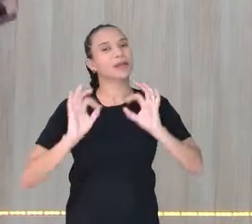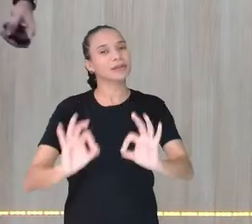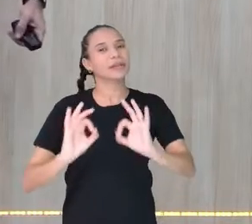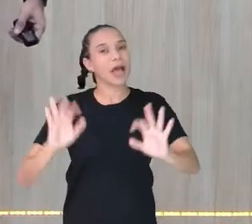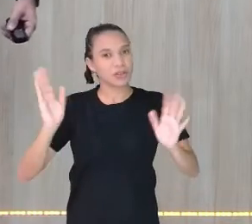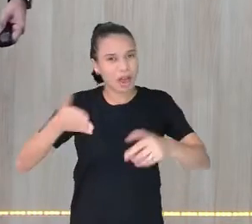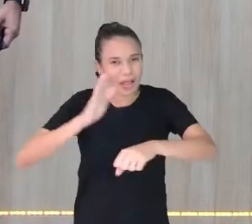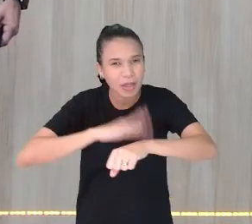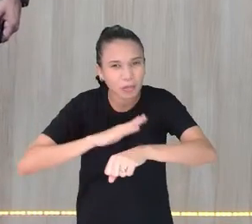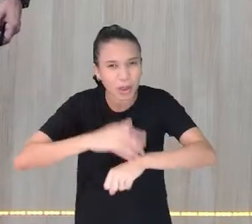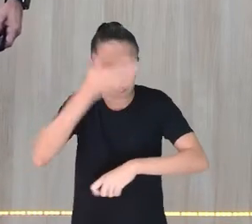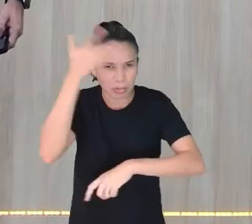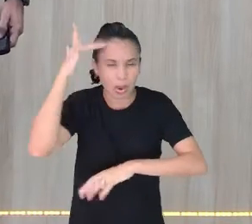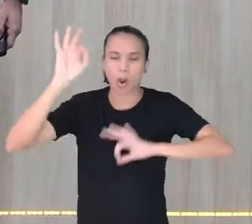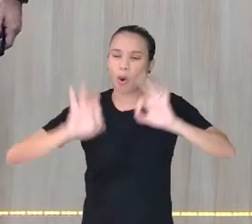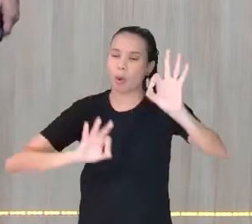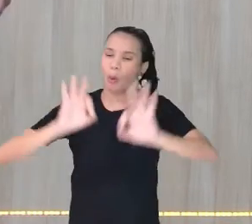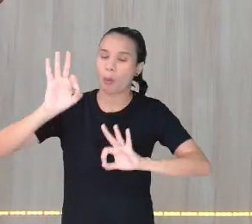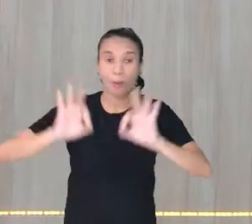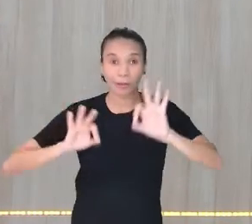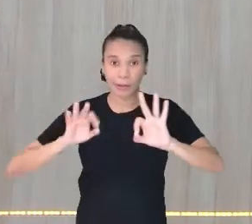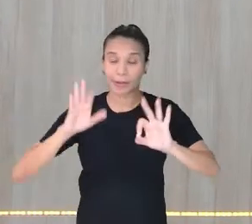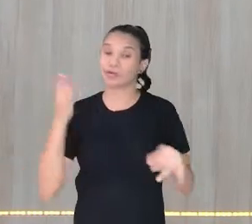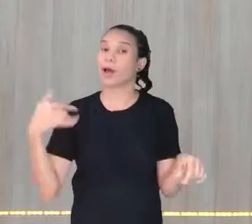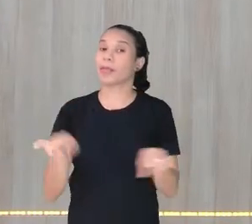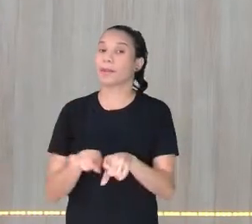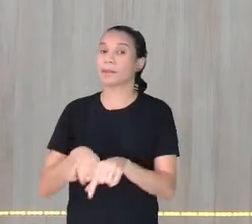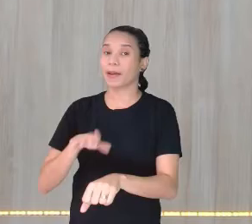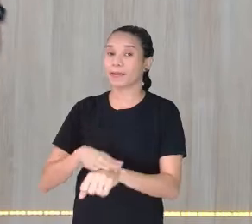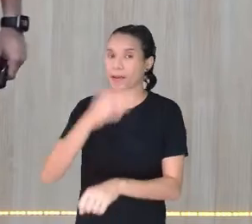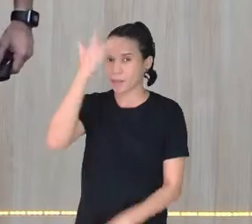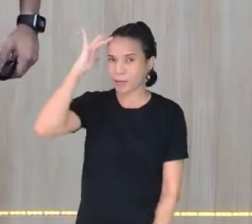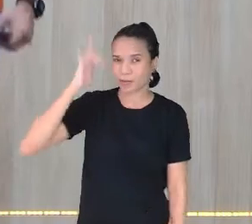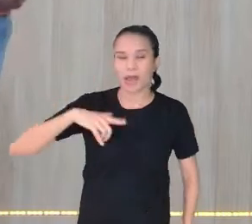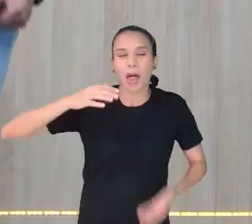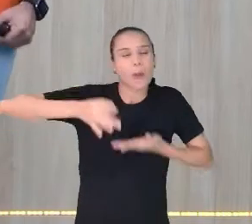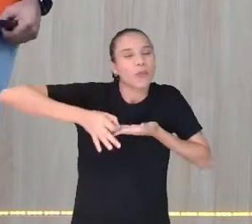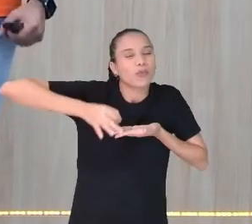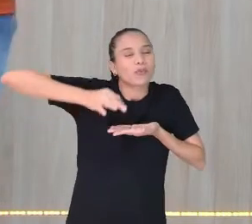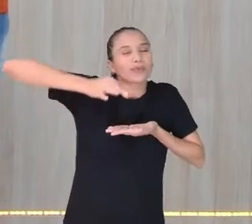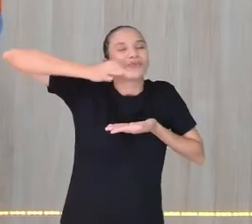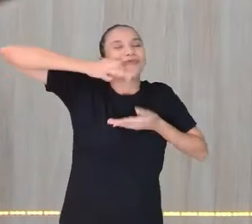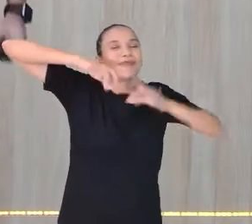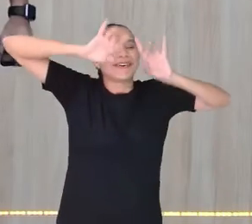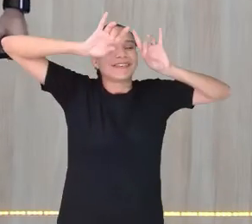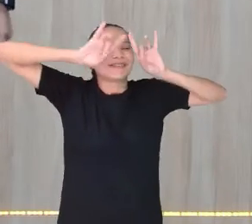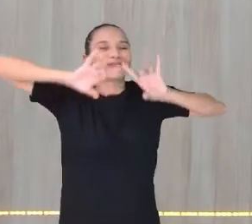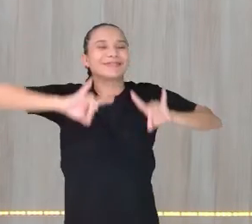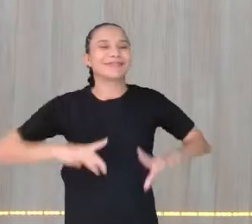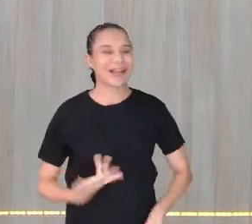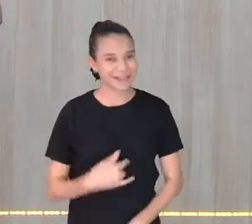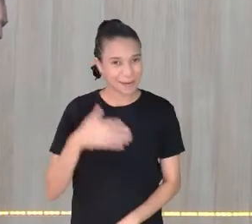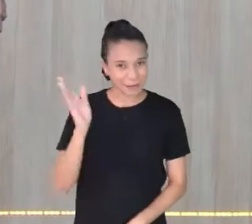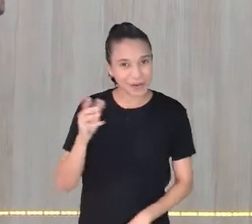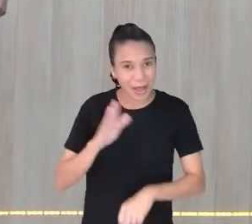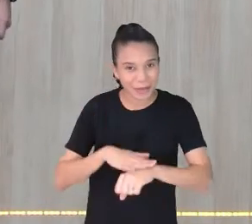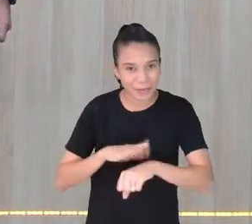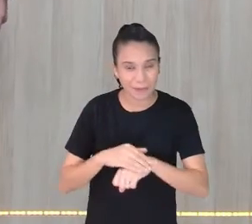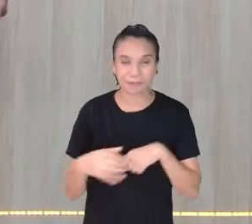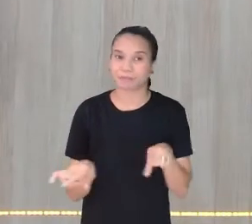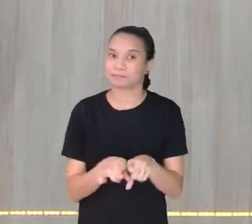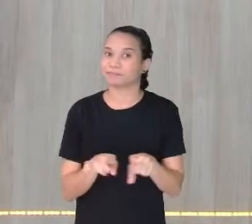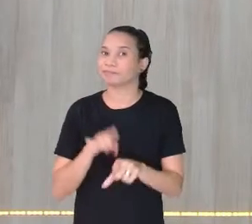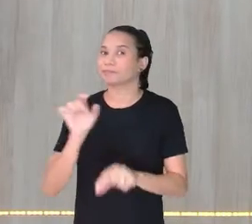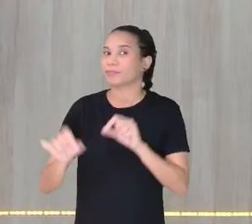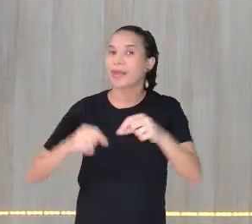deu tempo aí de você se organizar. Já deu tempo de você tomar aquele cafezinho esperto, já deu tempo de você